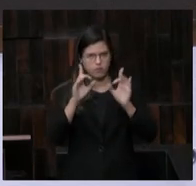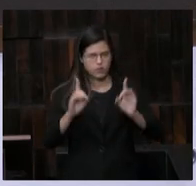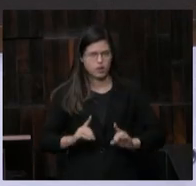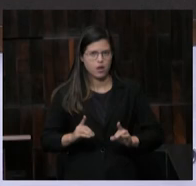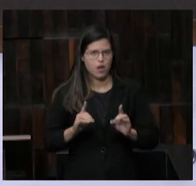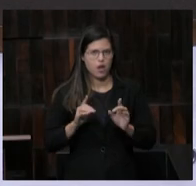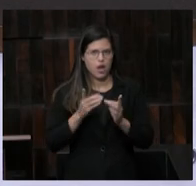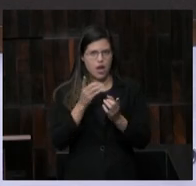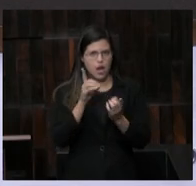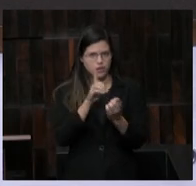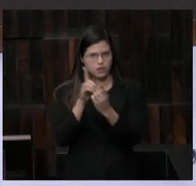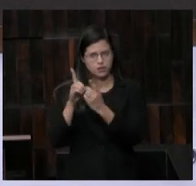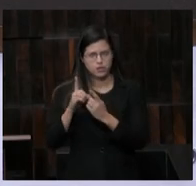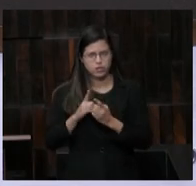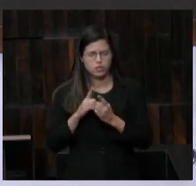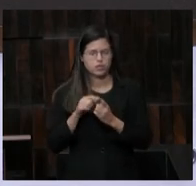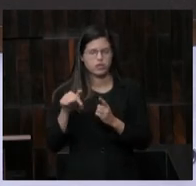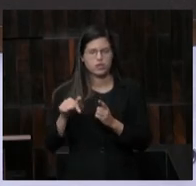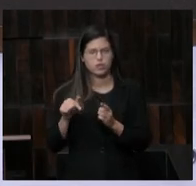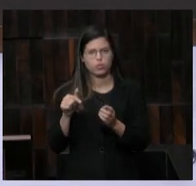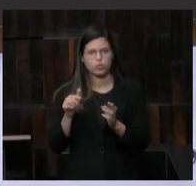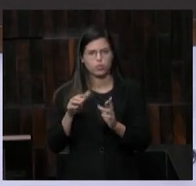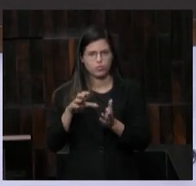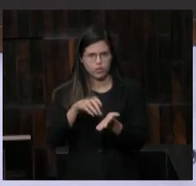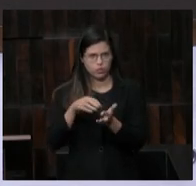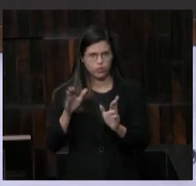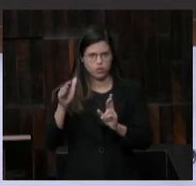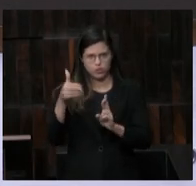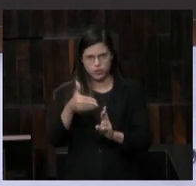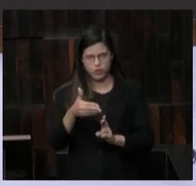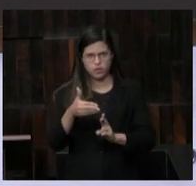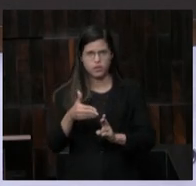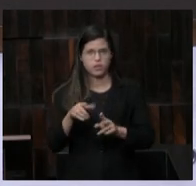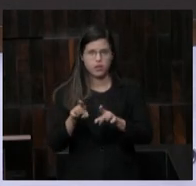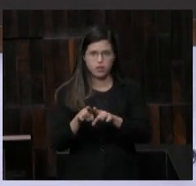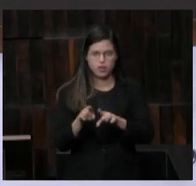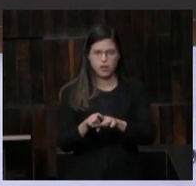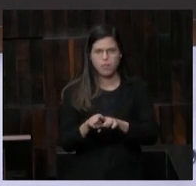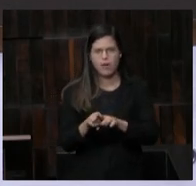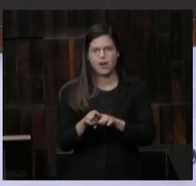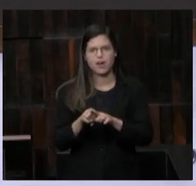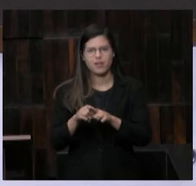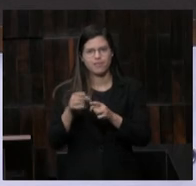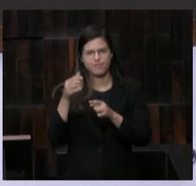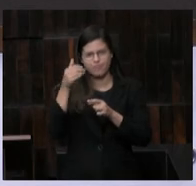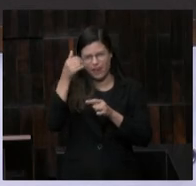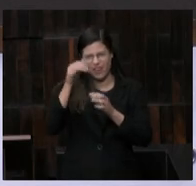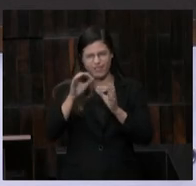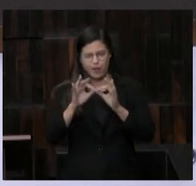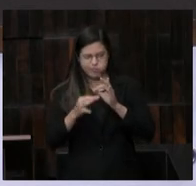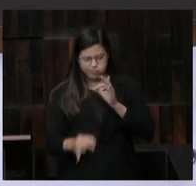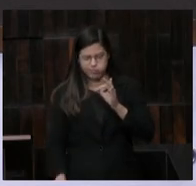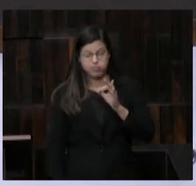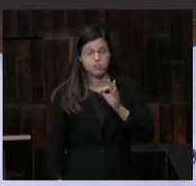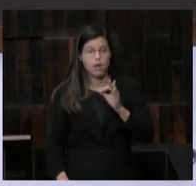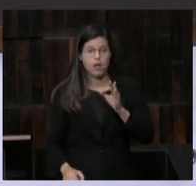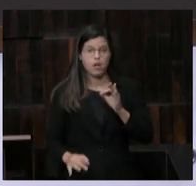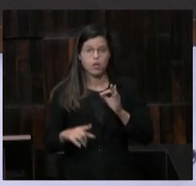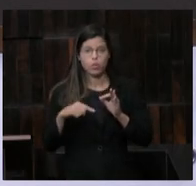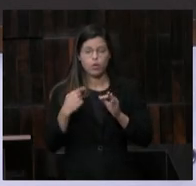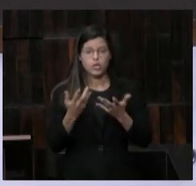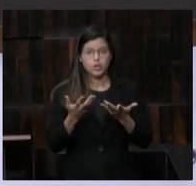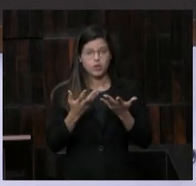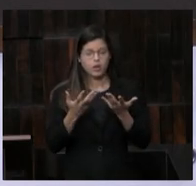de referência. E, além disso, só para não alongar muito a fala, nós também